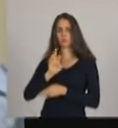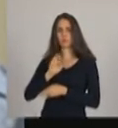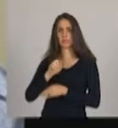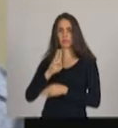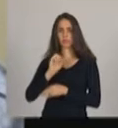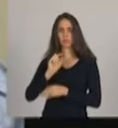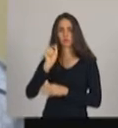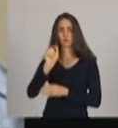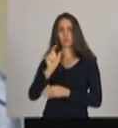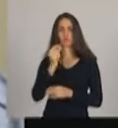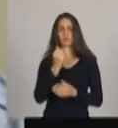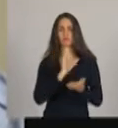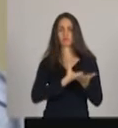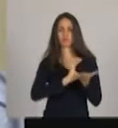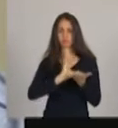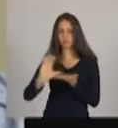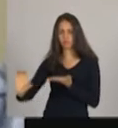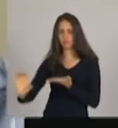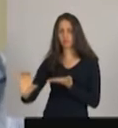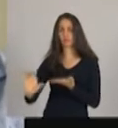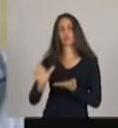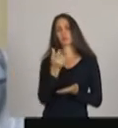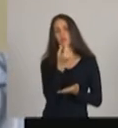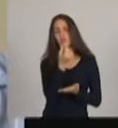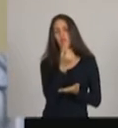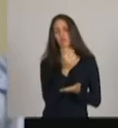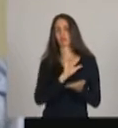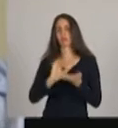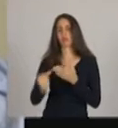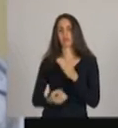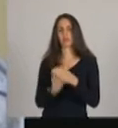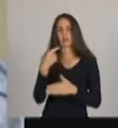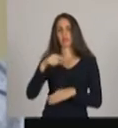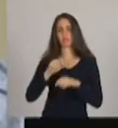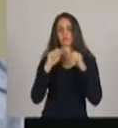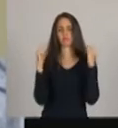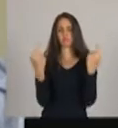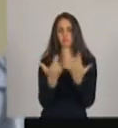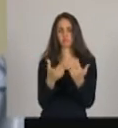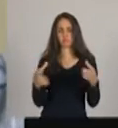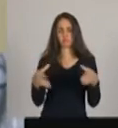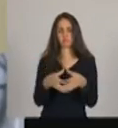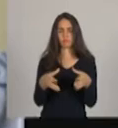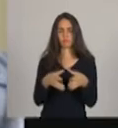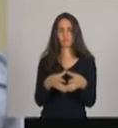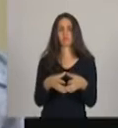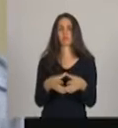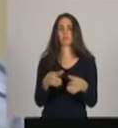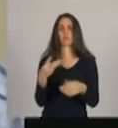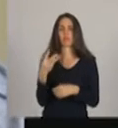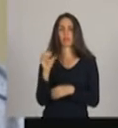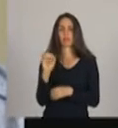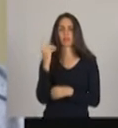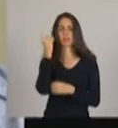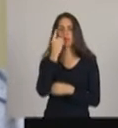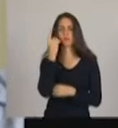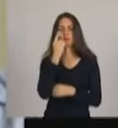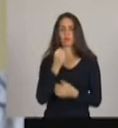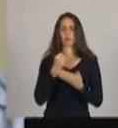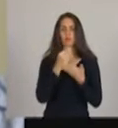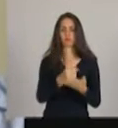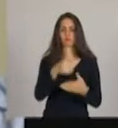futura através do Fundo Soberano, que foi criado nesta legislatura, com o apoio dos 30